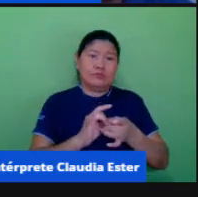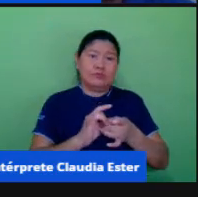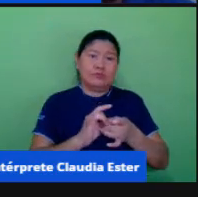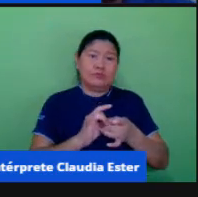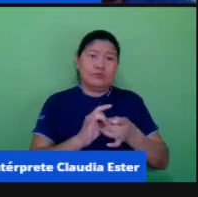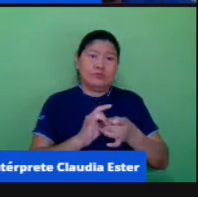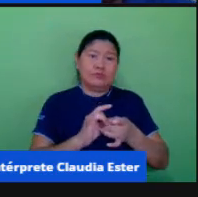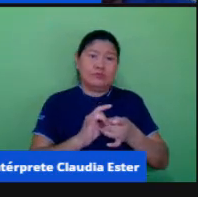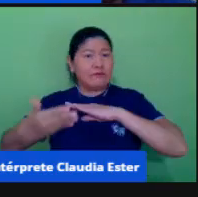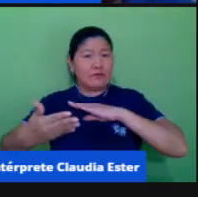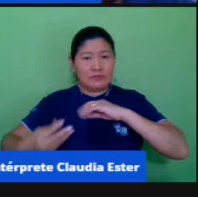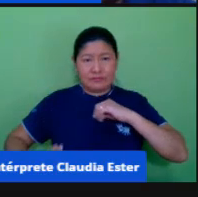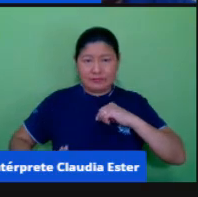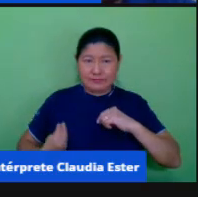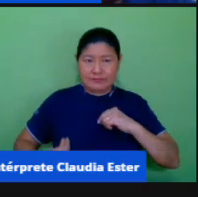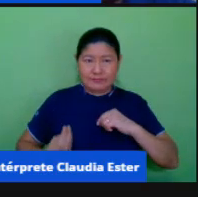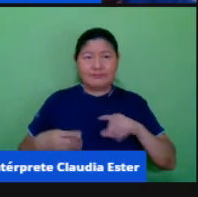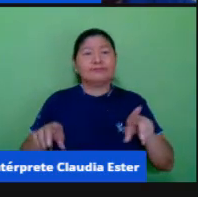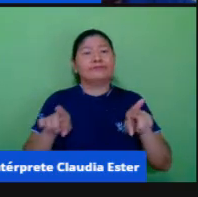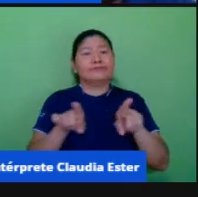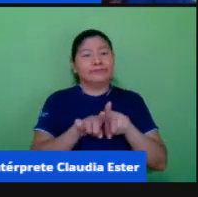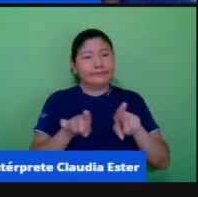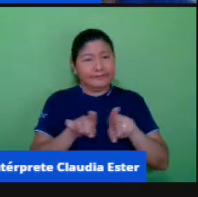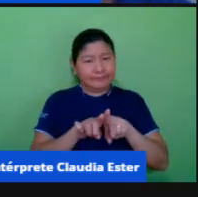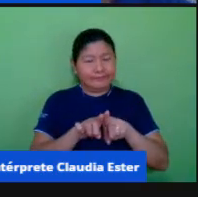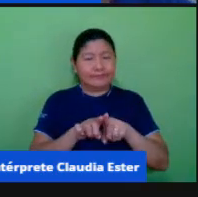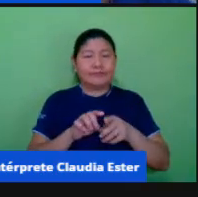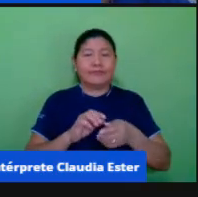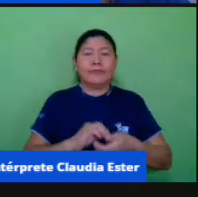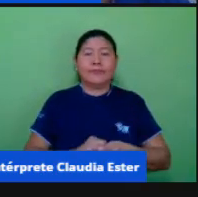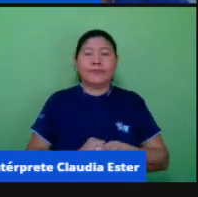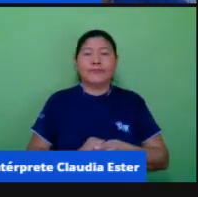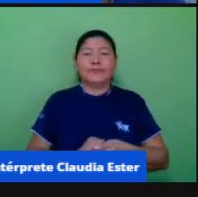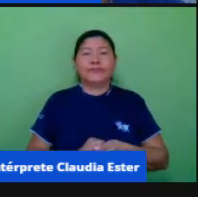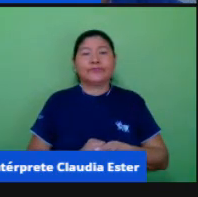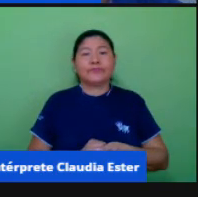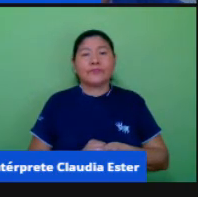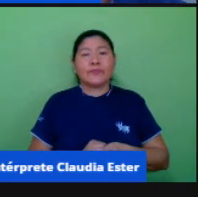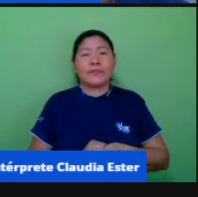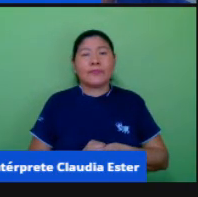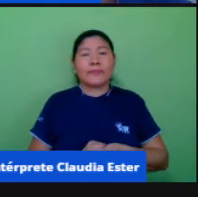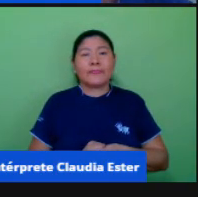é pedida, né, para a vida. Tudo bem? Podemos passar.